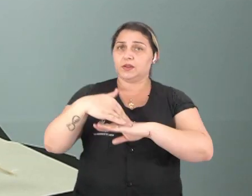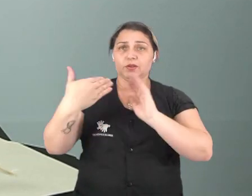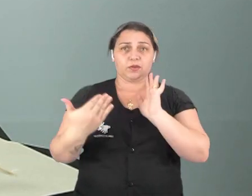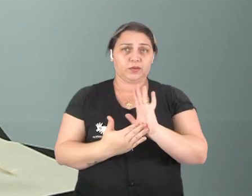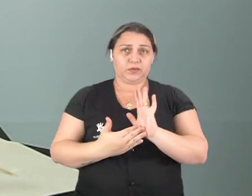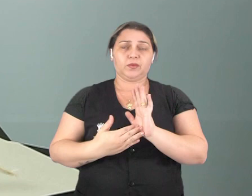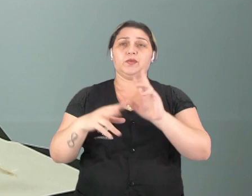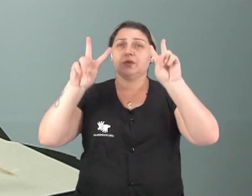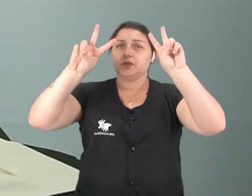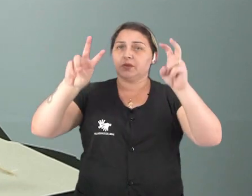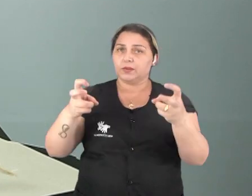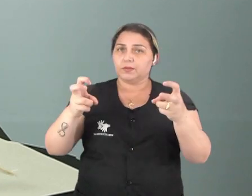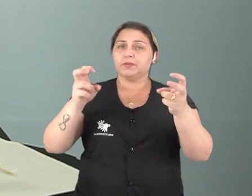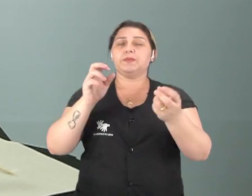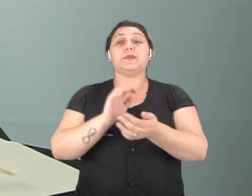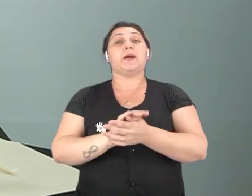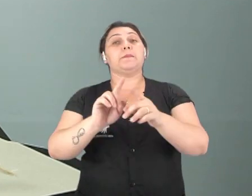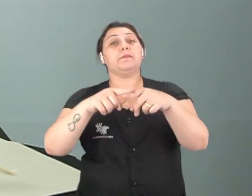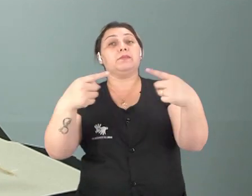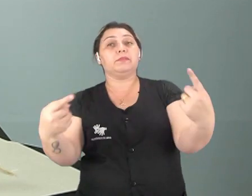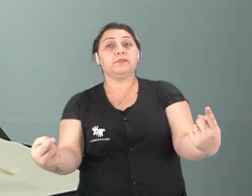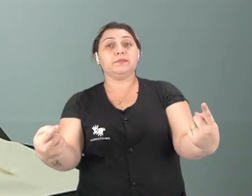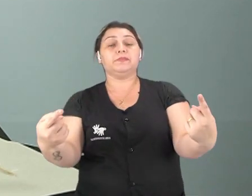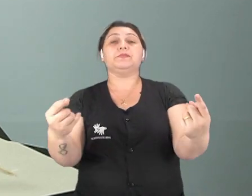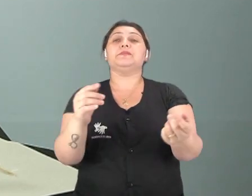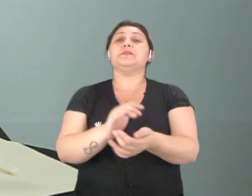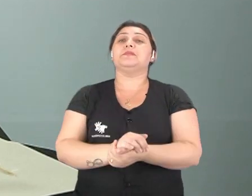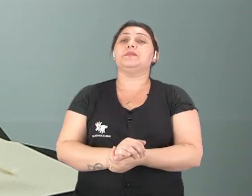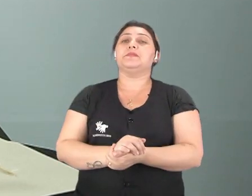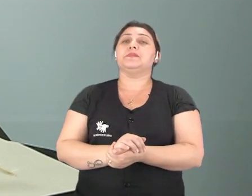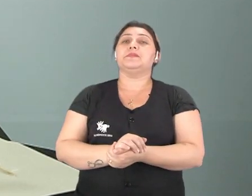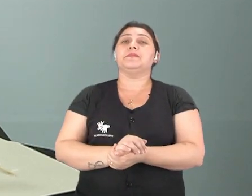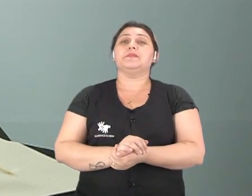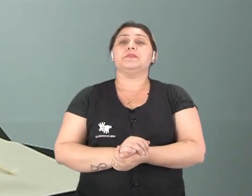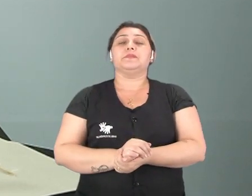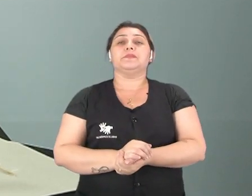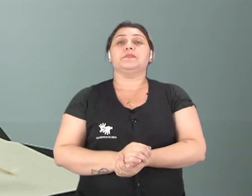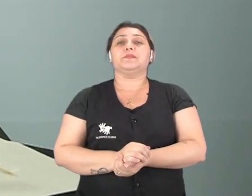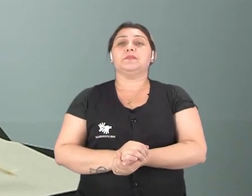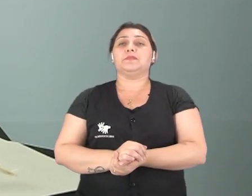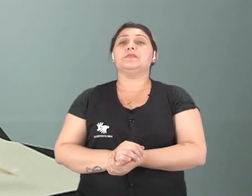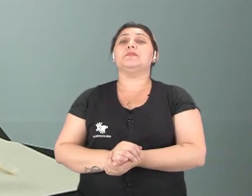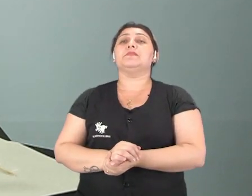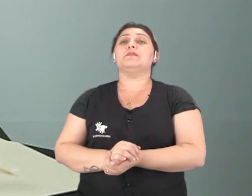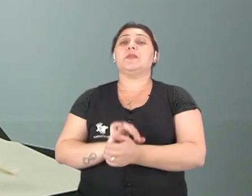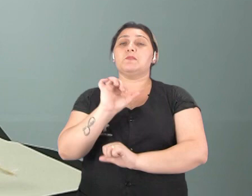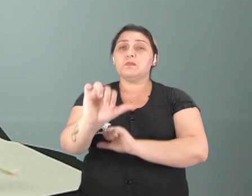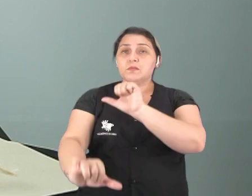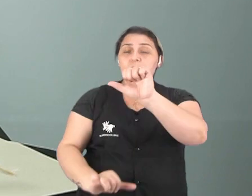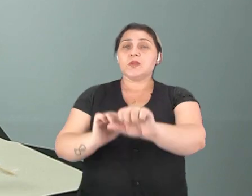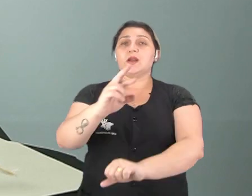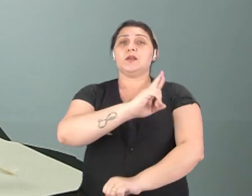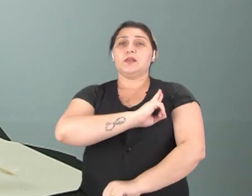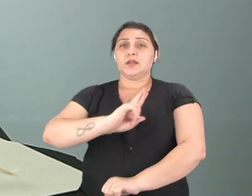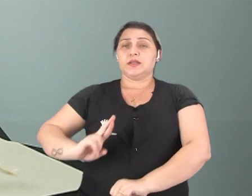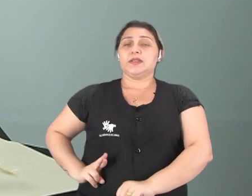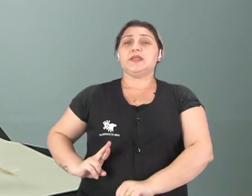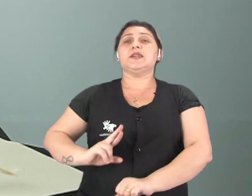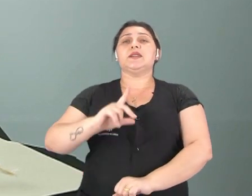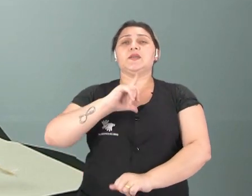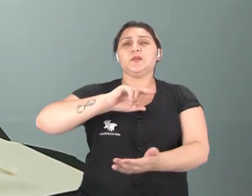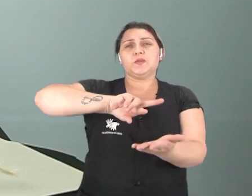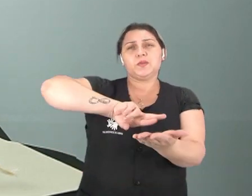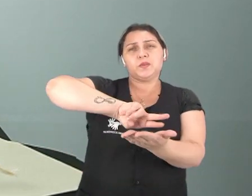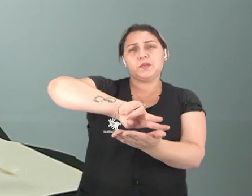falar desse assunto. Mas o fato é que para virar república, houve